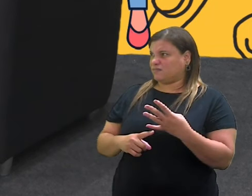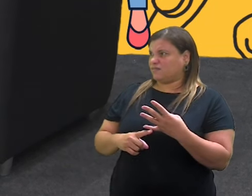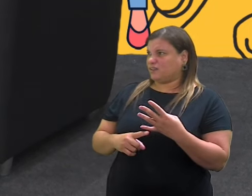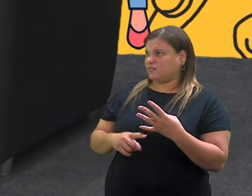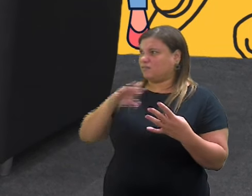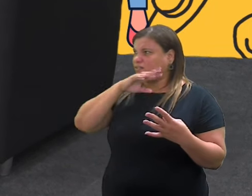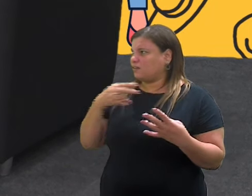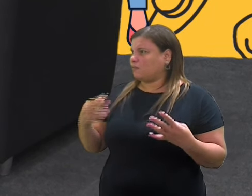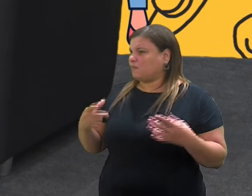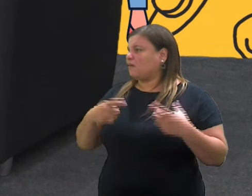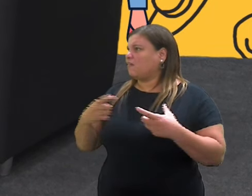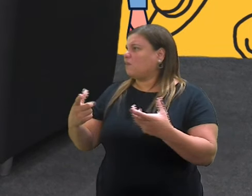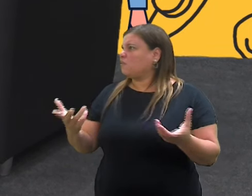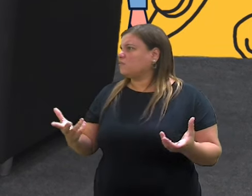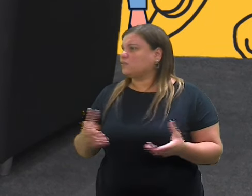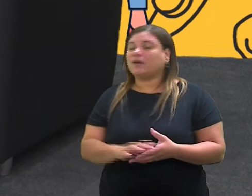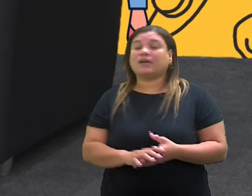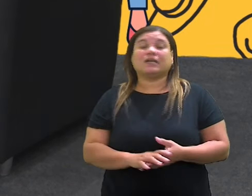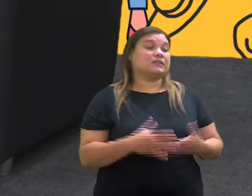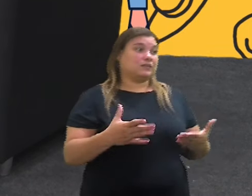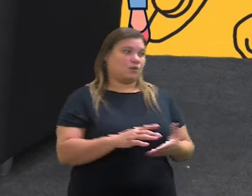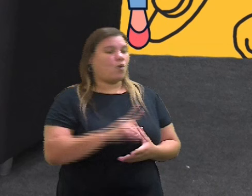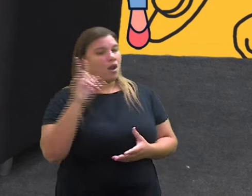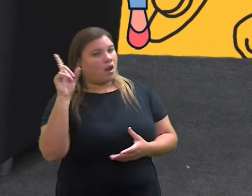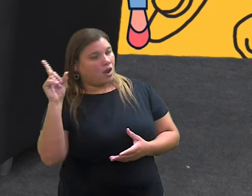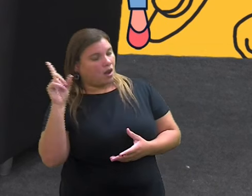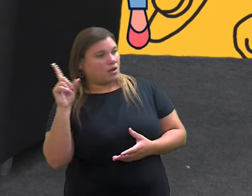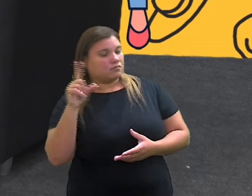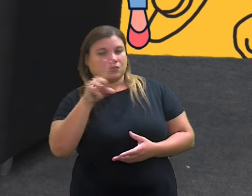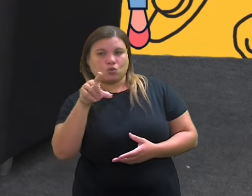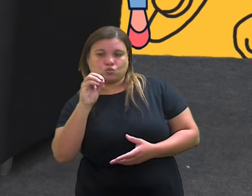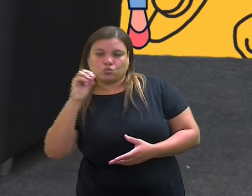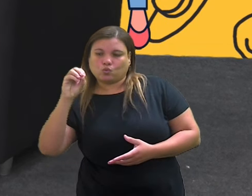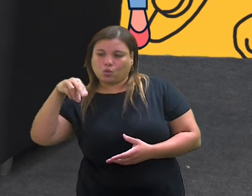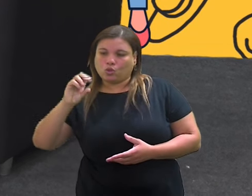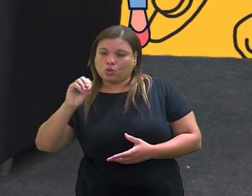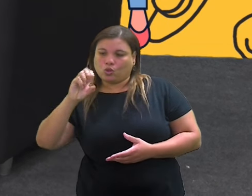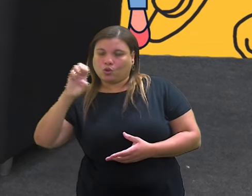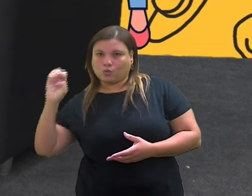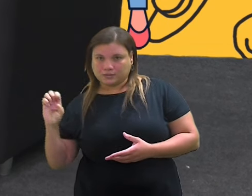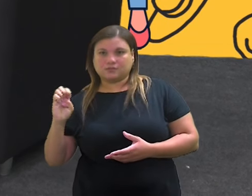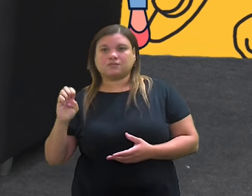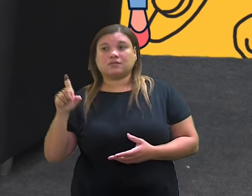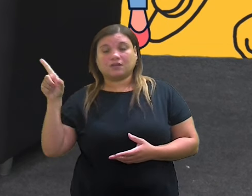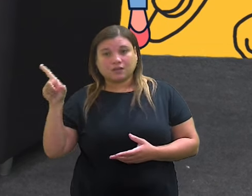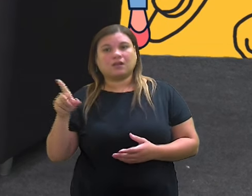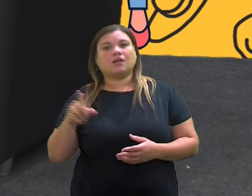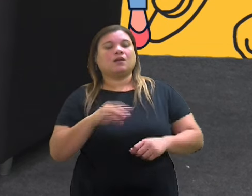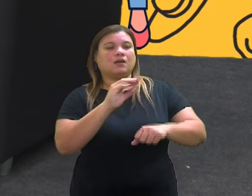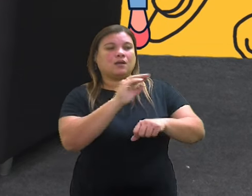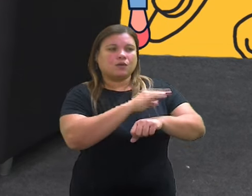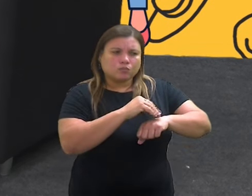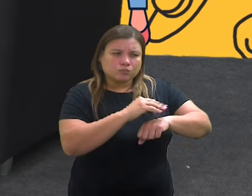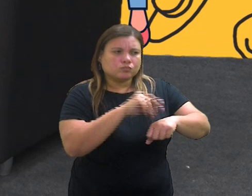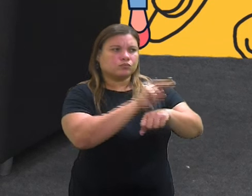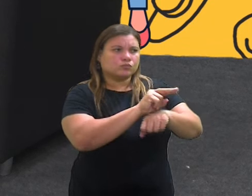eles estão lá desde ontem à tarde, estão sendo alimentados, porque lá no local eles não estavam sendo, estão comendo muito bem, graças a Deus,